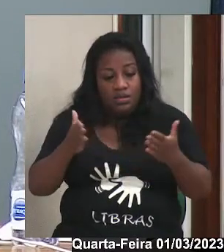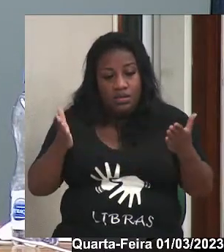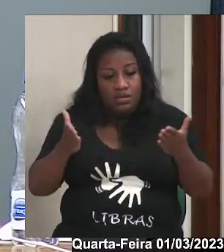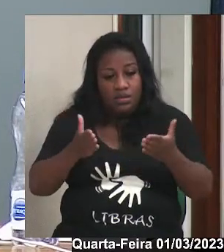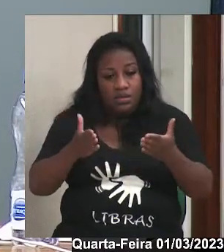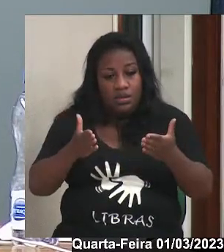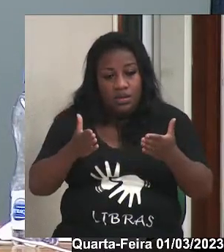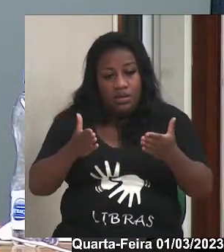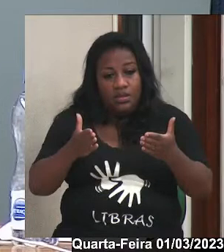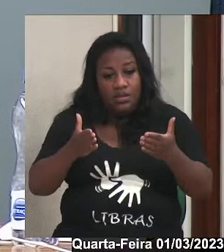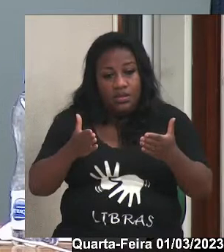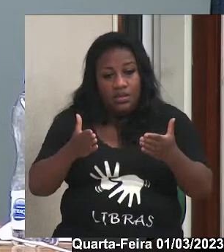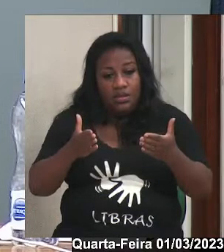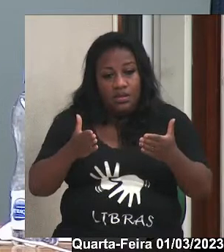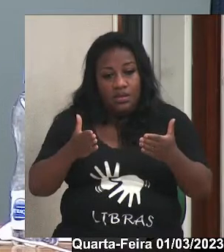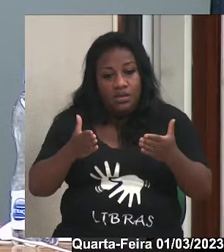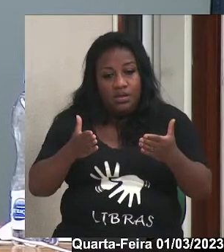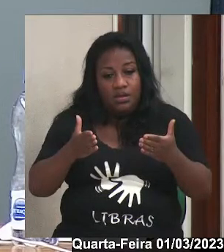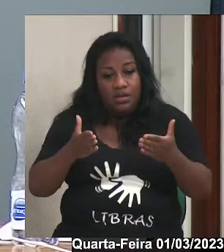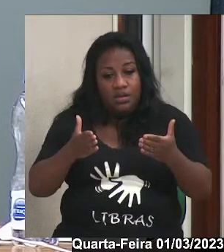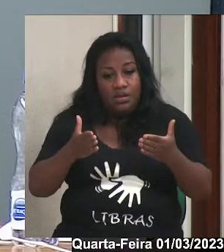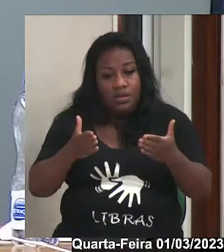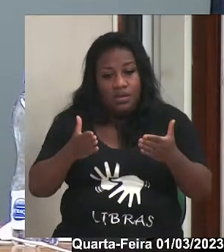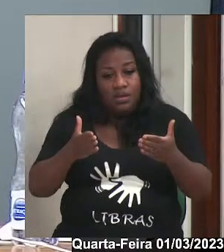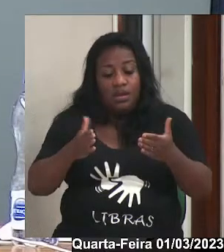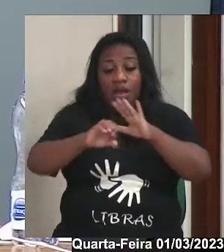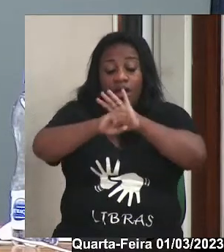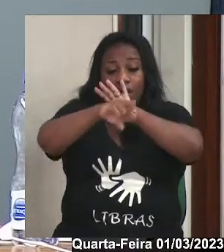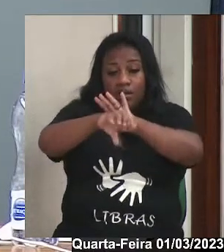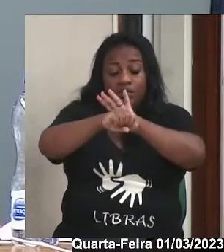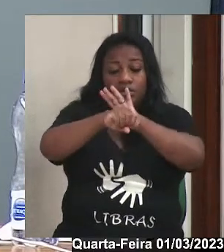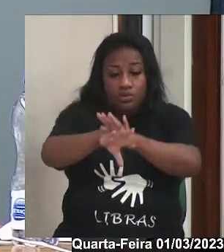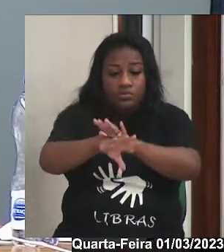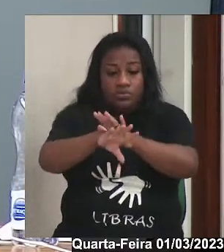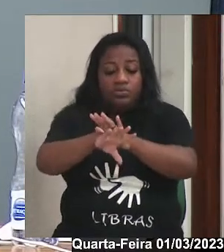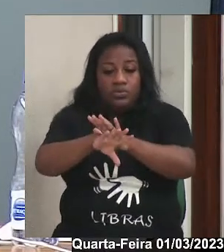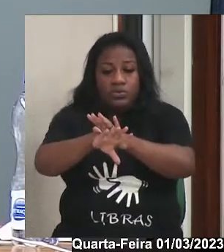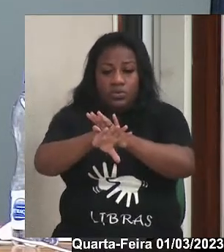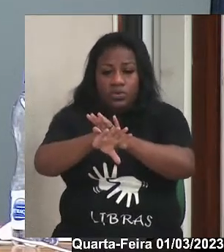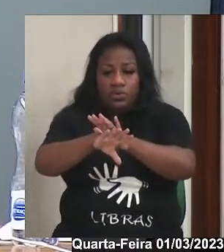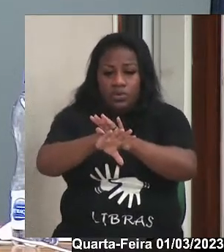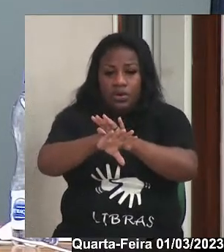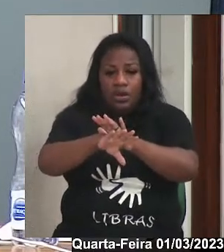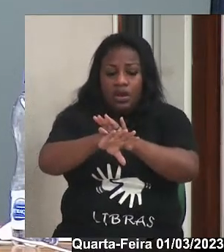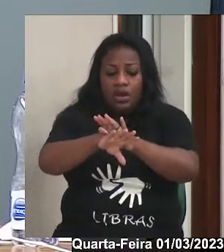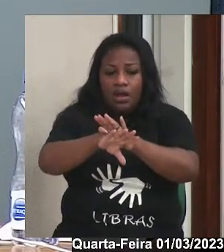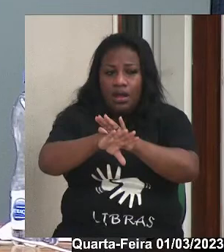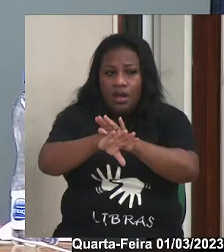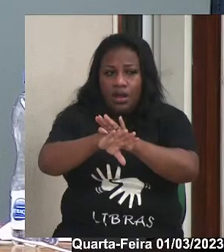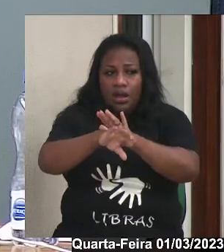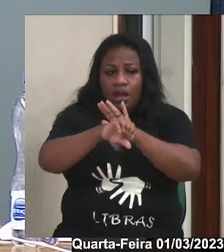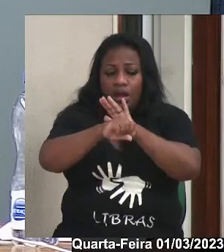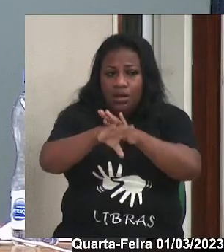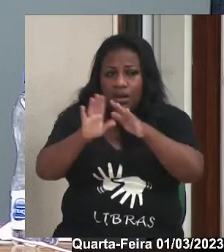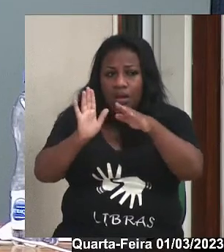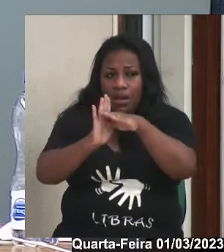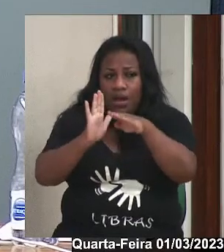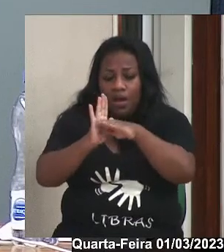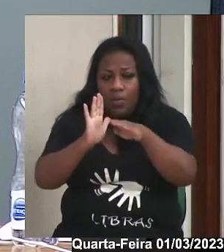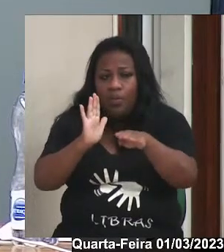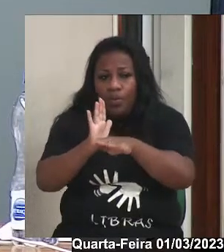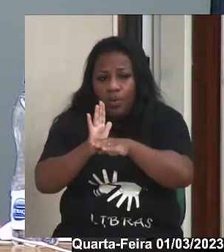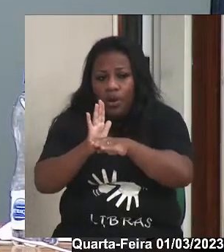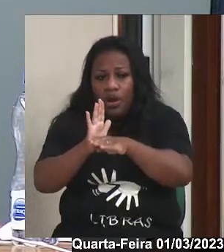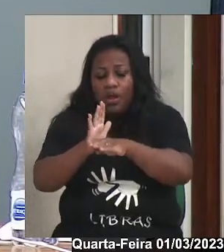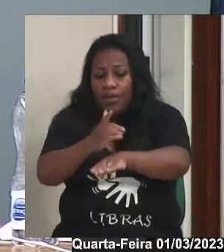Arte. Indicação 19/2023. Indica que seja feito estudo para aderência ao programa